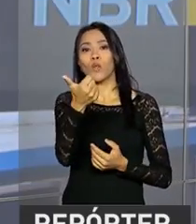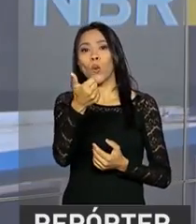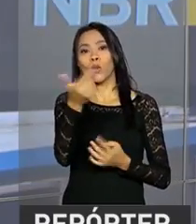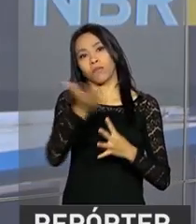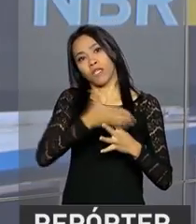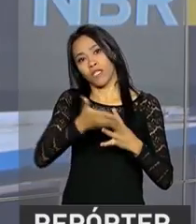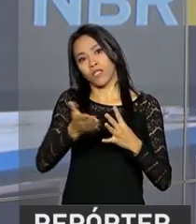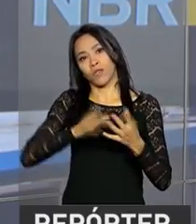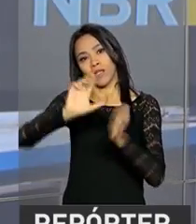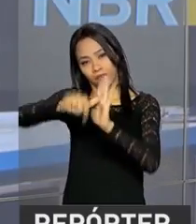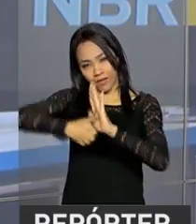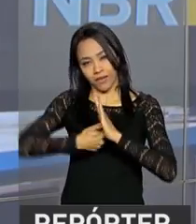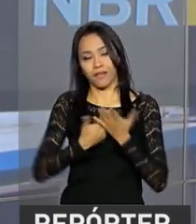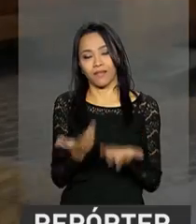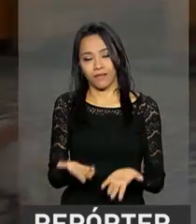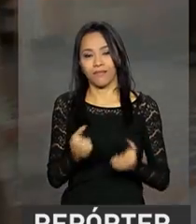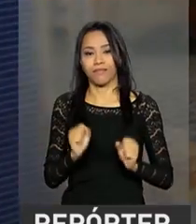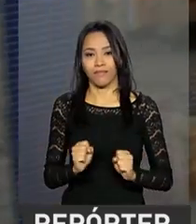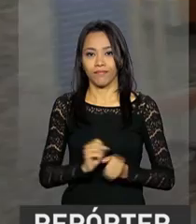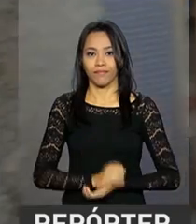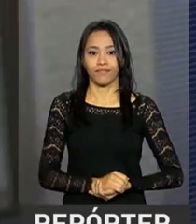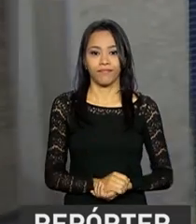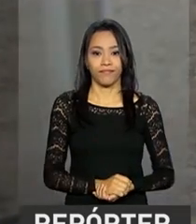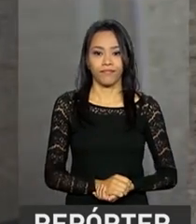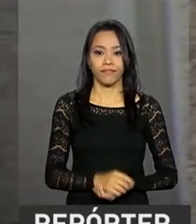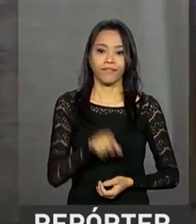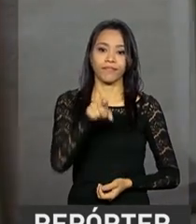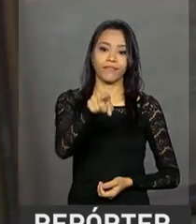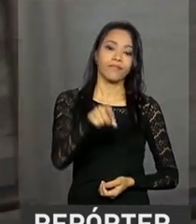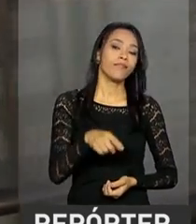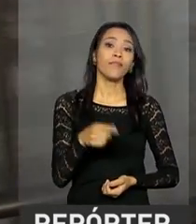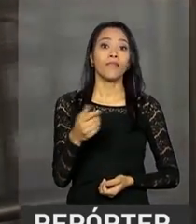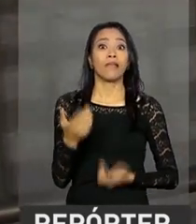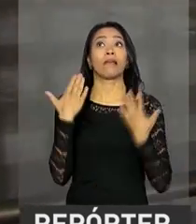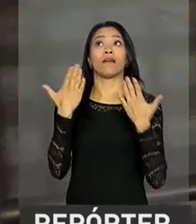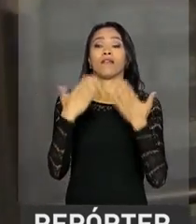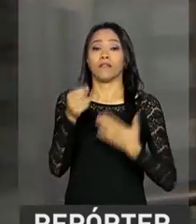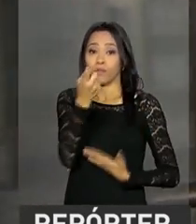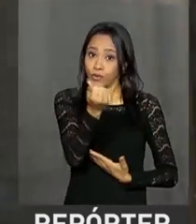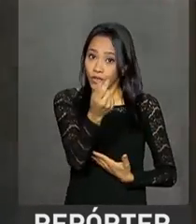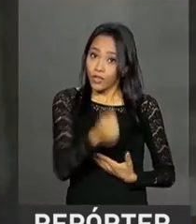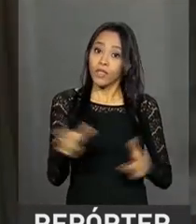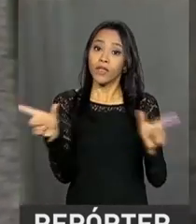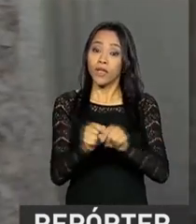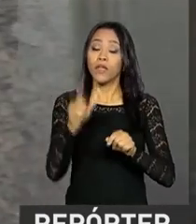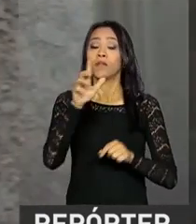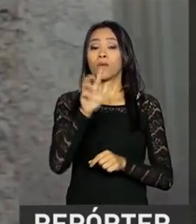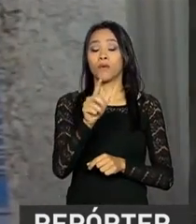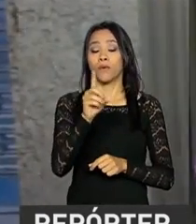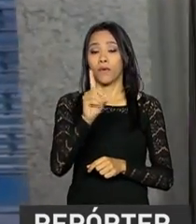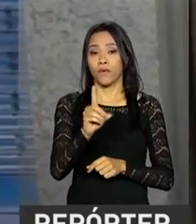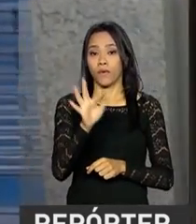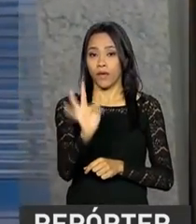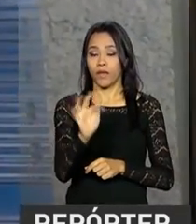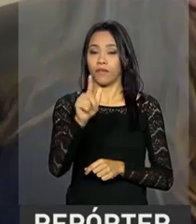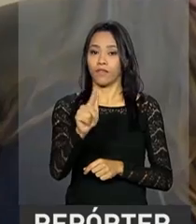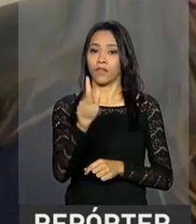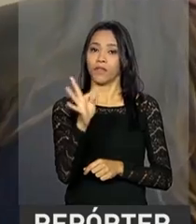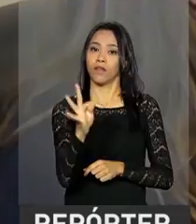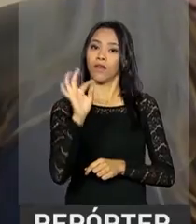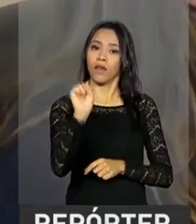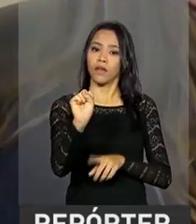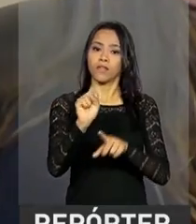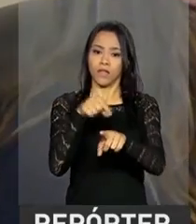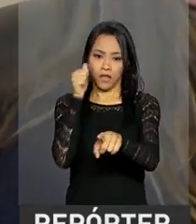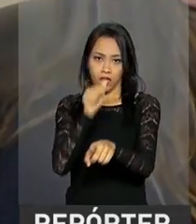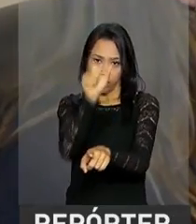atrasadas do imóvel foi graças ao dinheiro do Fundo de de garantia por tempo de serviço o FGTS que